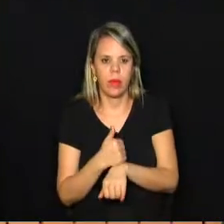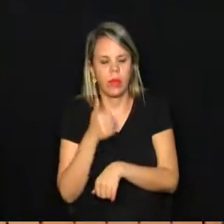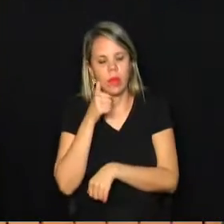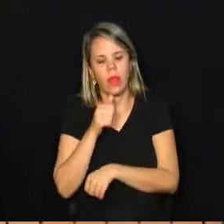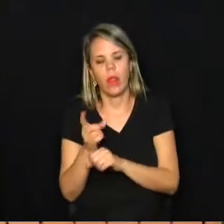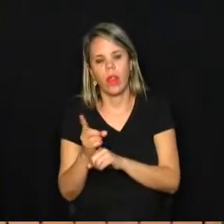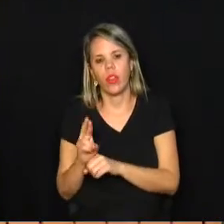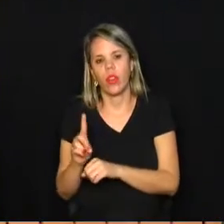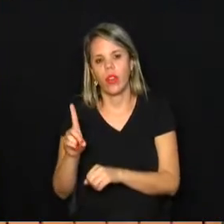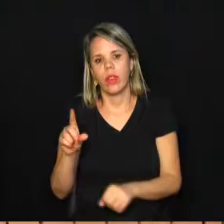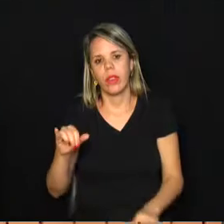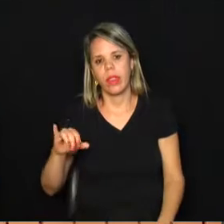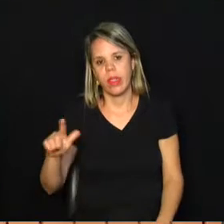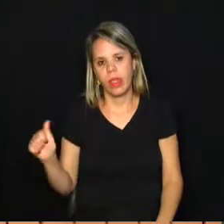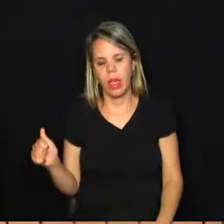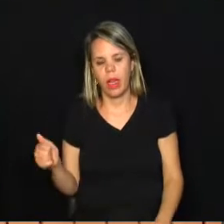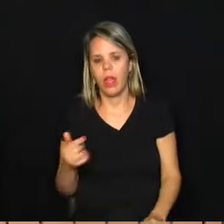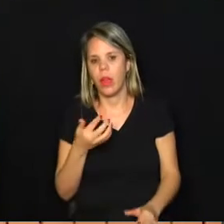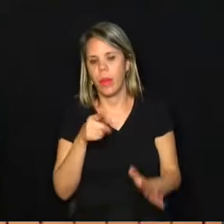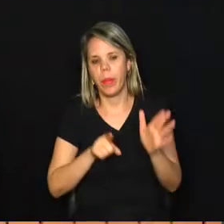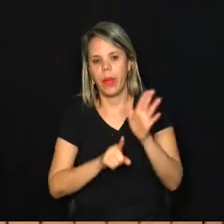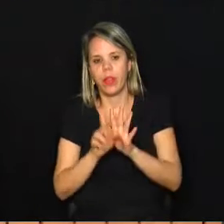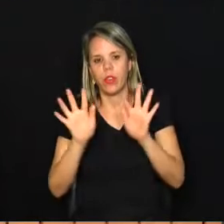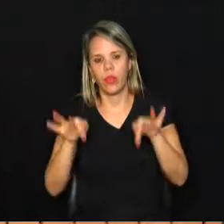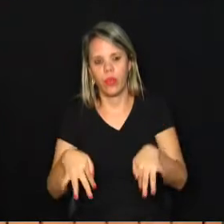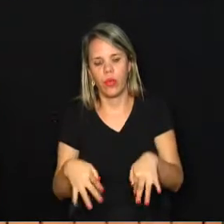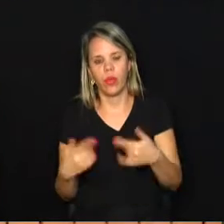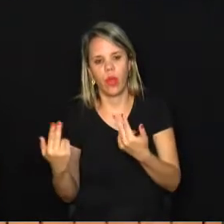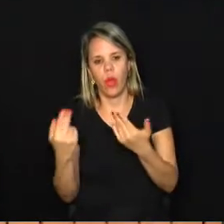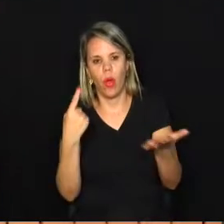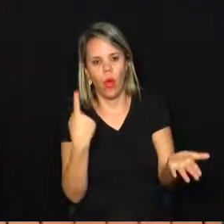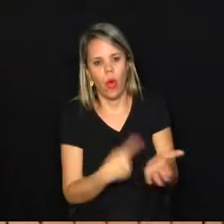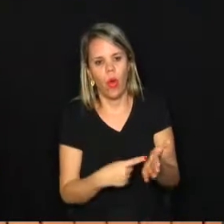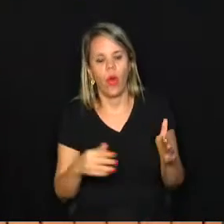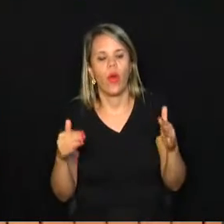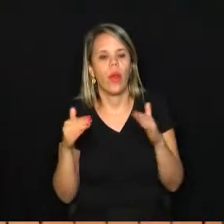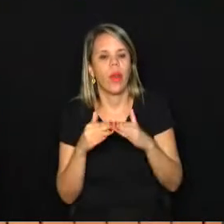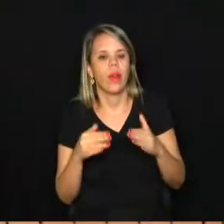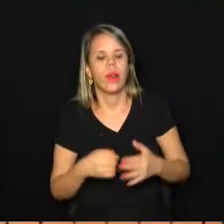Daniela, as perguntas no final, conforme nós concordamos,